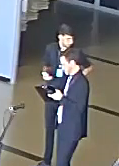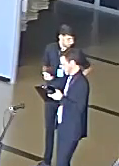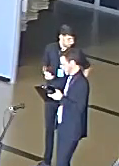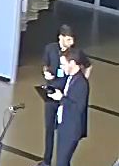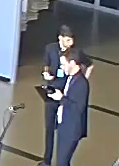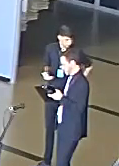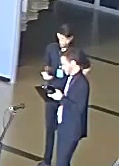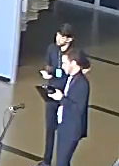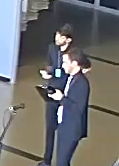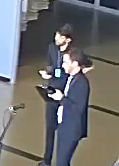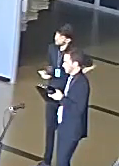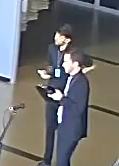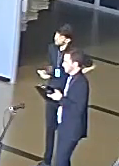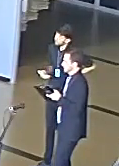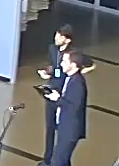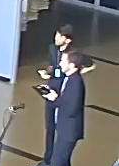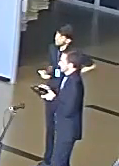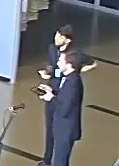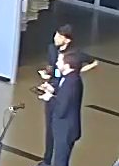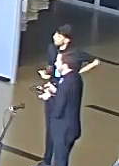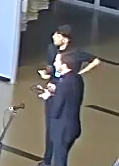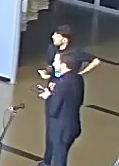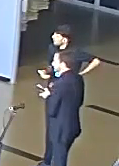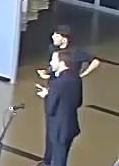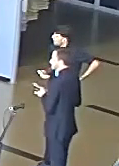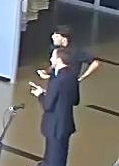série de discursos segregacion